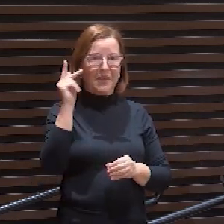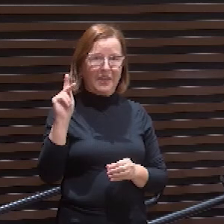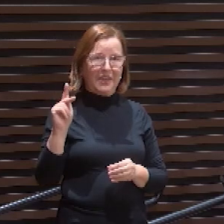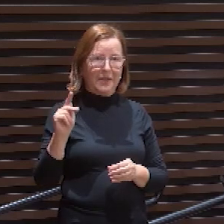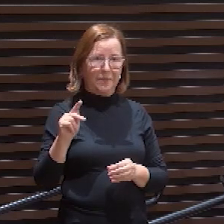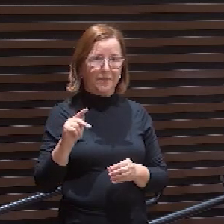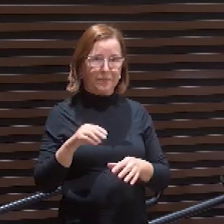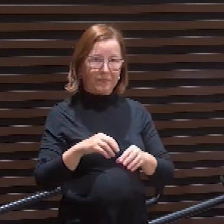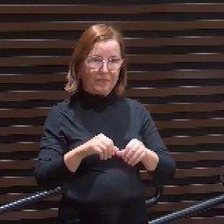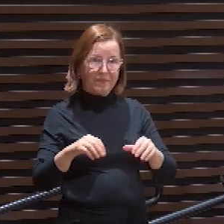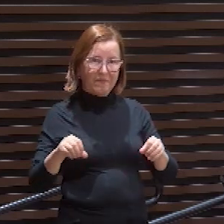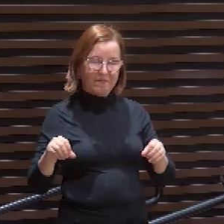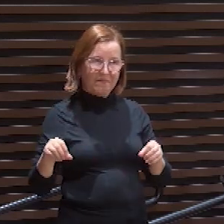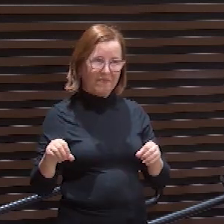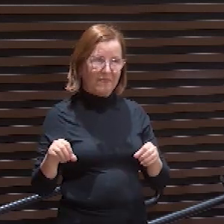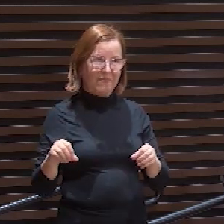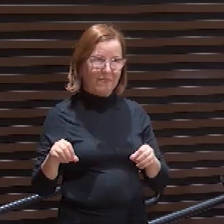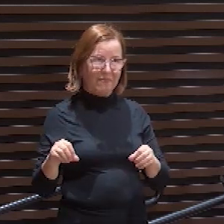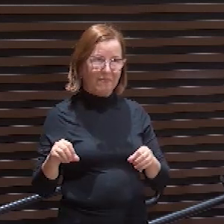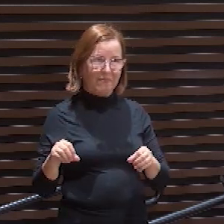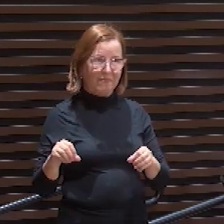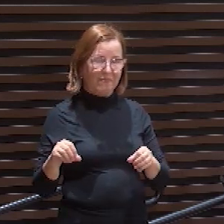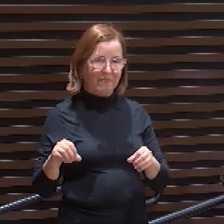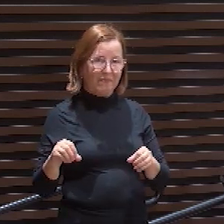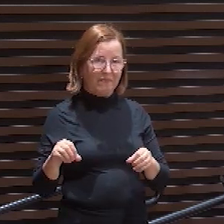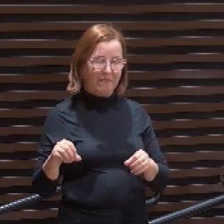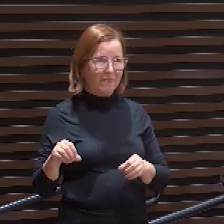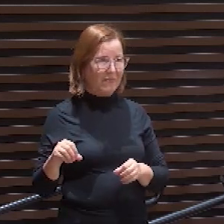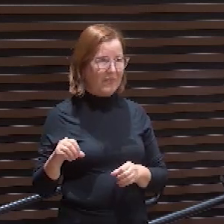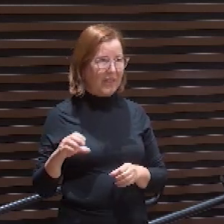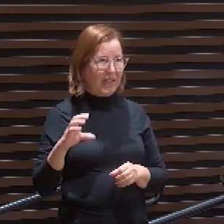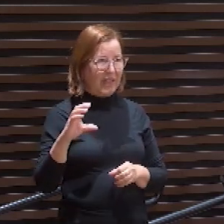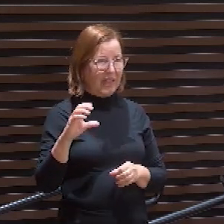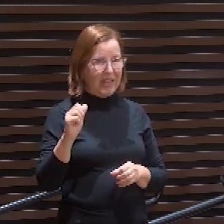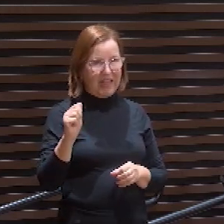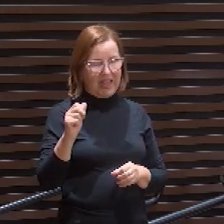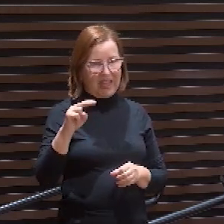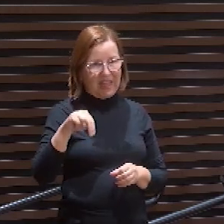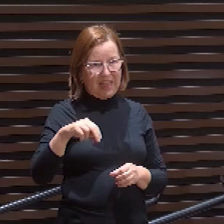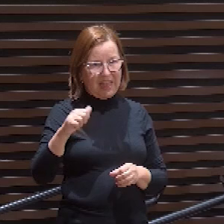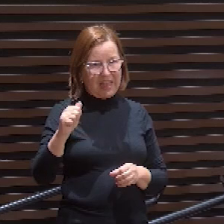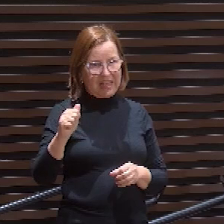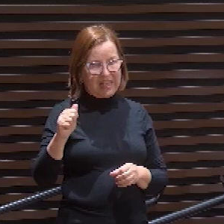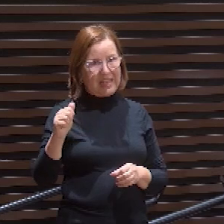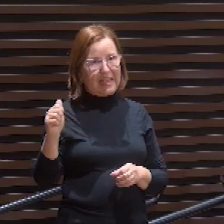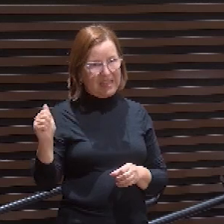a terra da Palestina, ou a terra de Canaã.